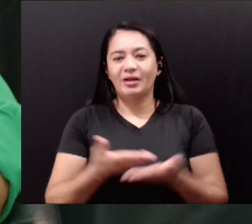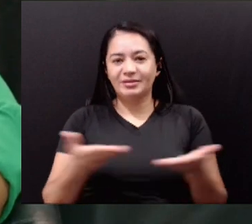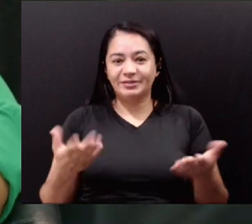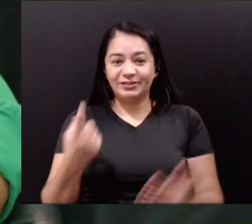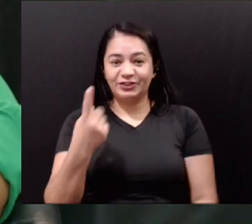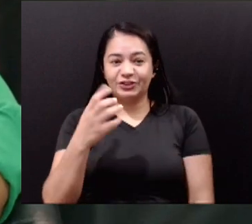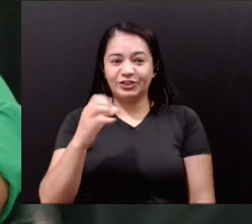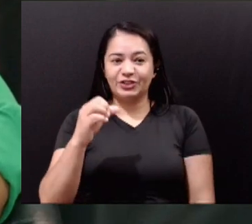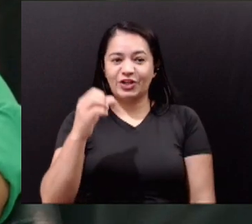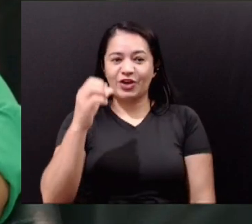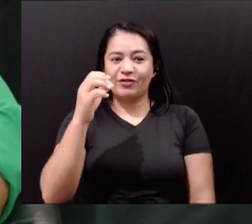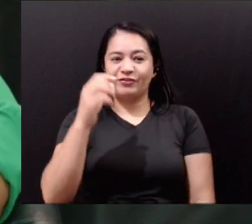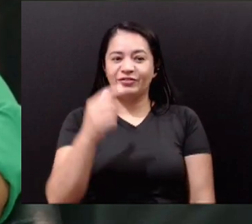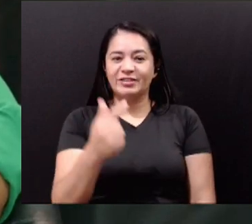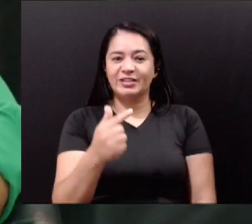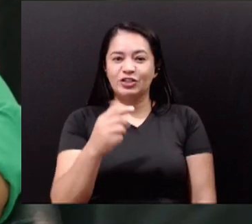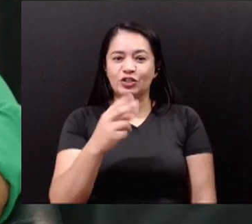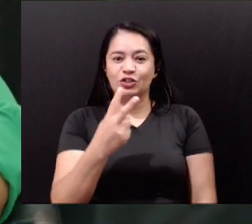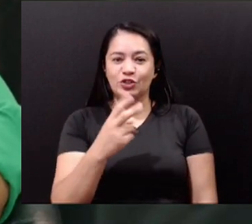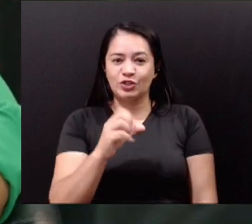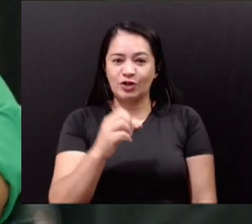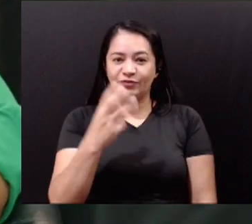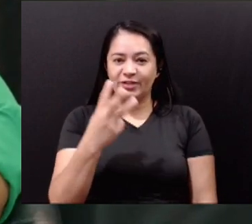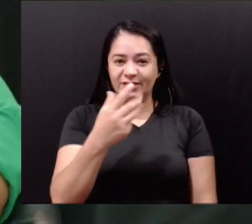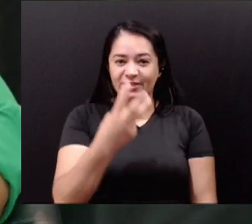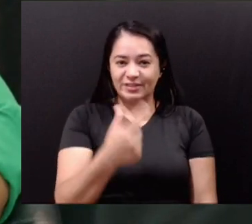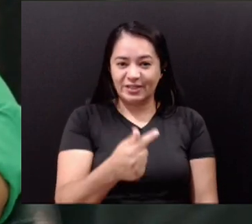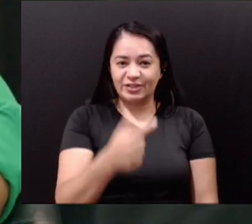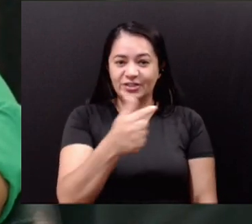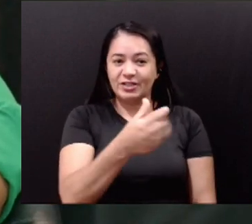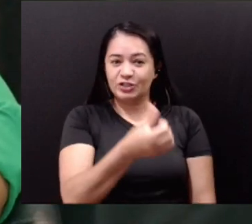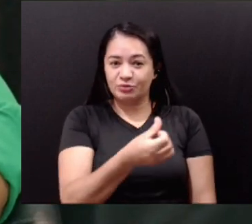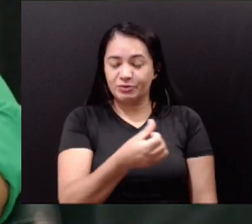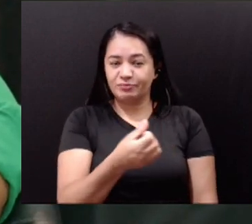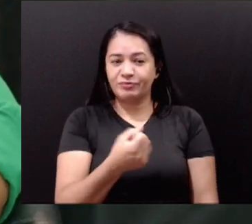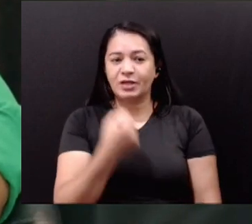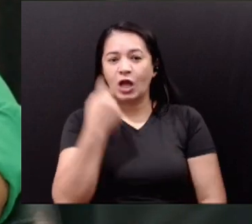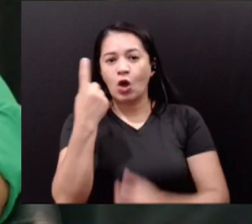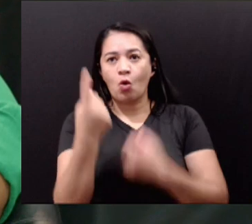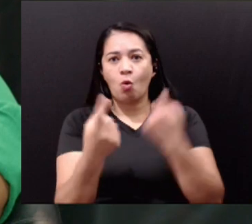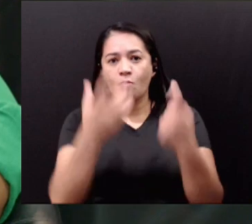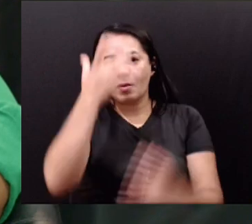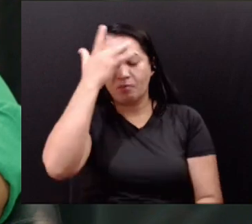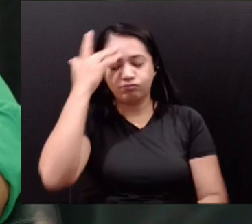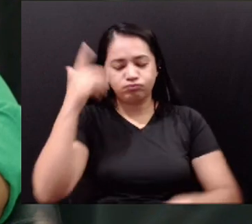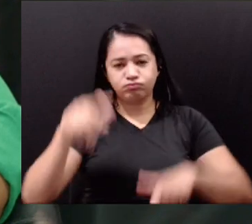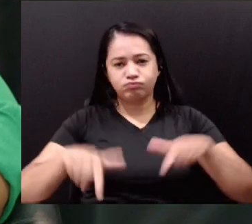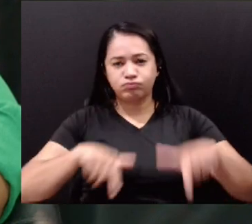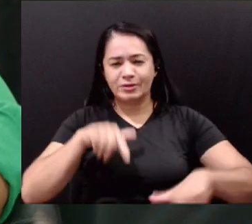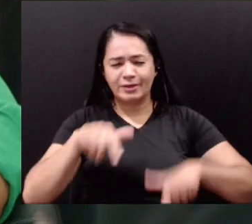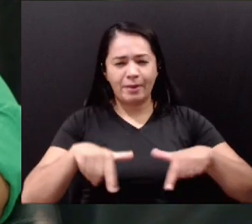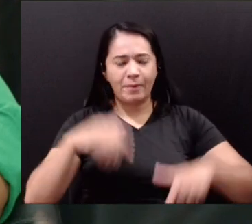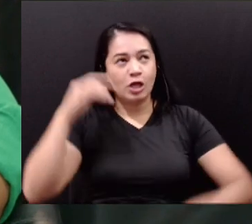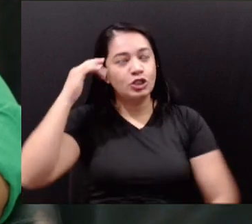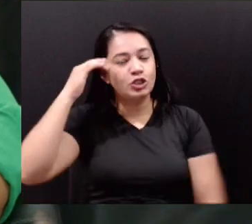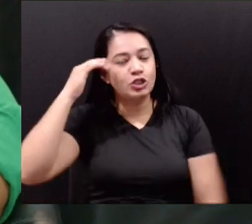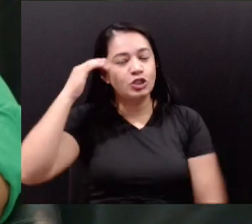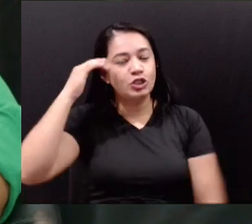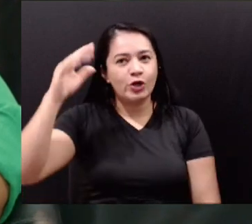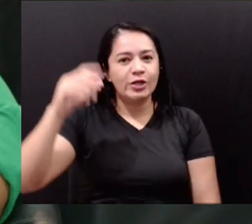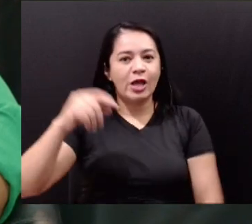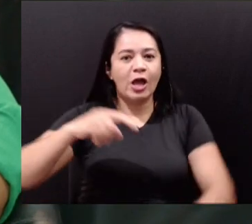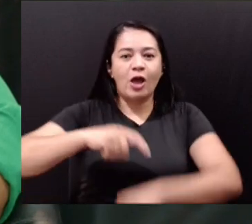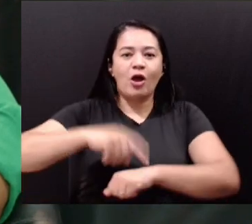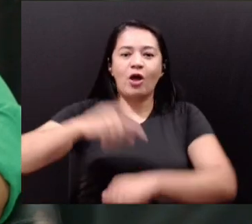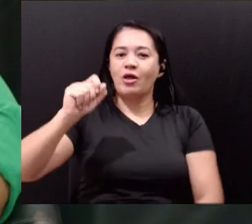19978293776. Gente, muitos trabalhadores passam boa parte de suas vidas sonhando com a possibilidade de se aposentar, aproveitar a